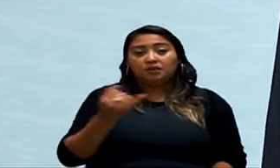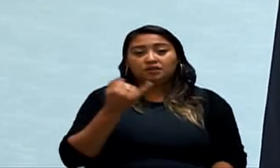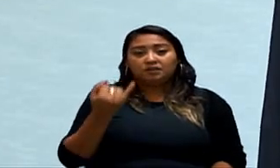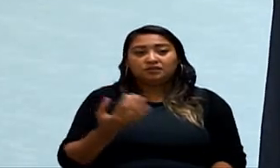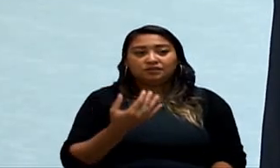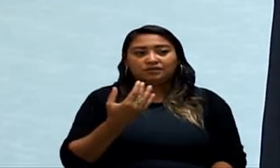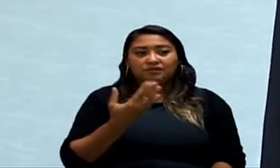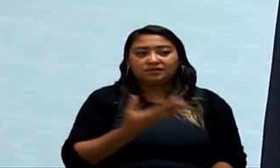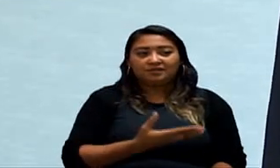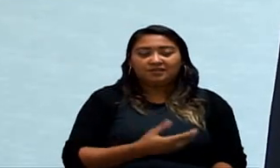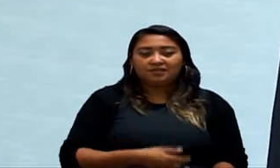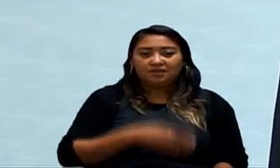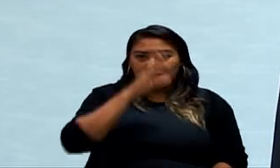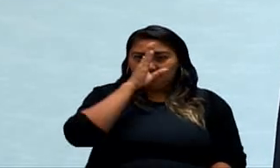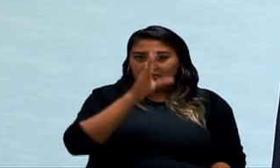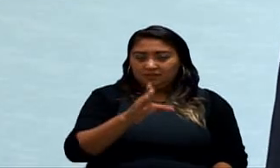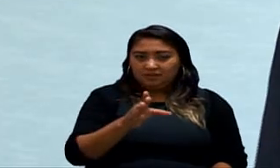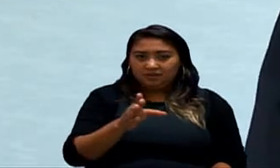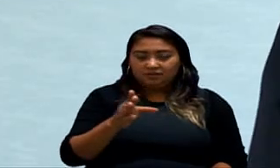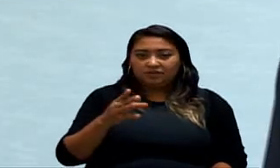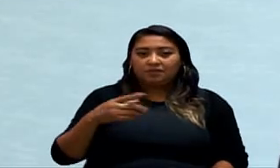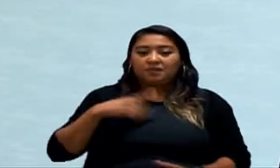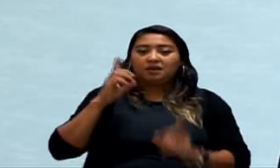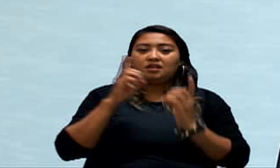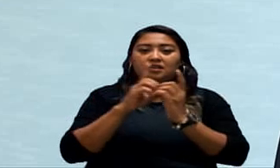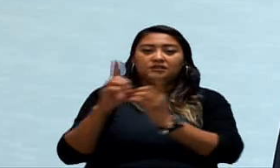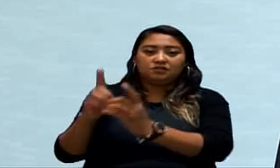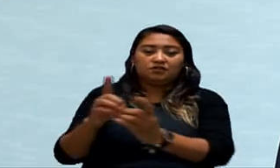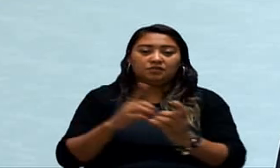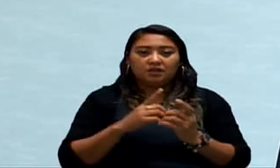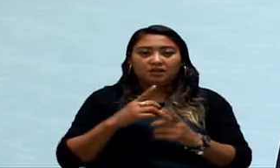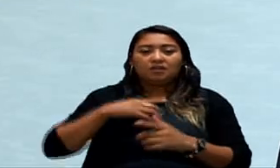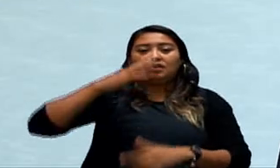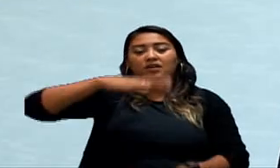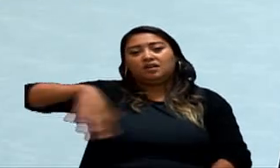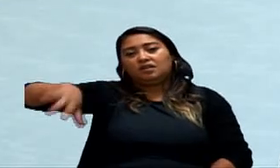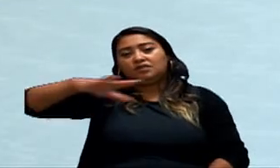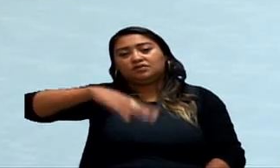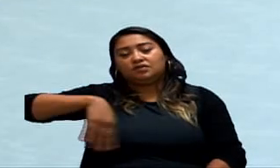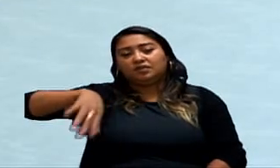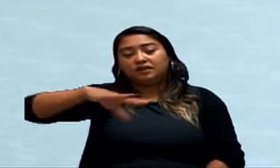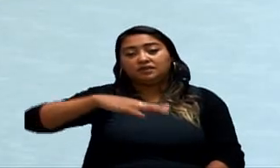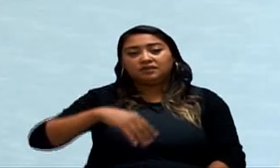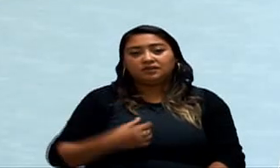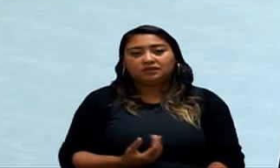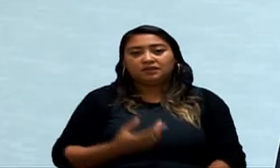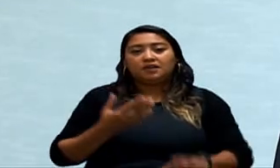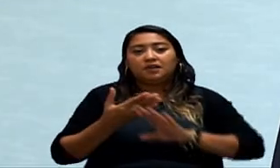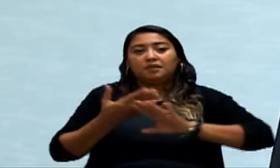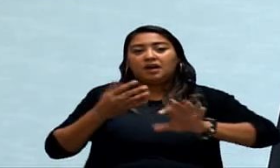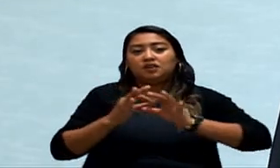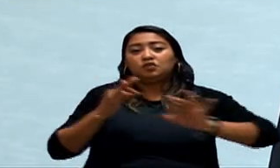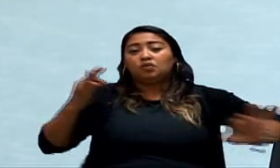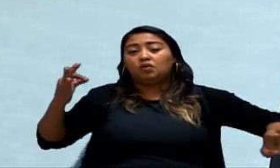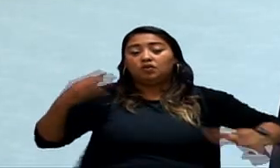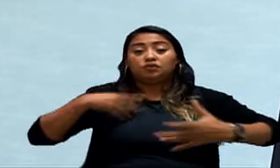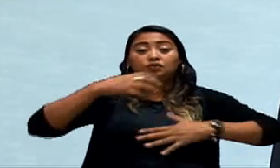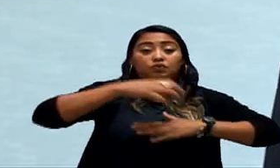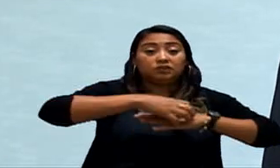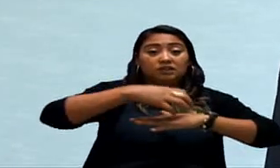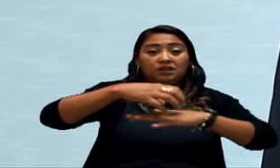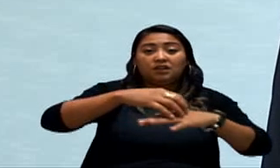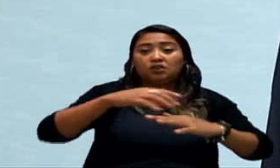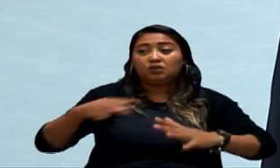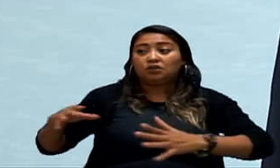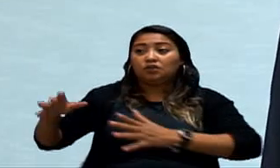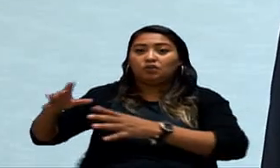importantíssimo equipamento, principalmente para atendimento nas regiões mais afastadas do centro, mais